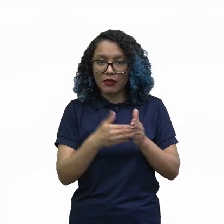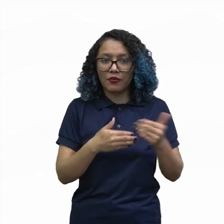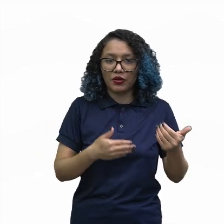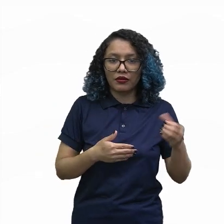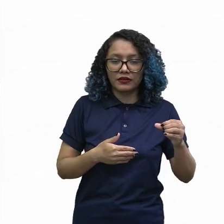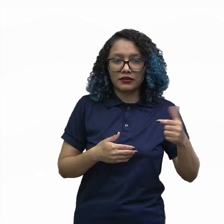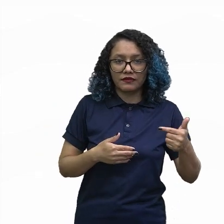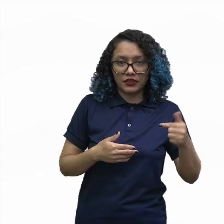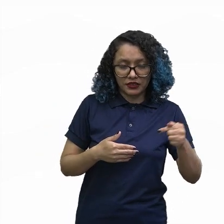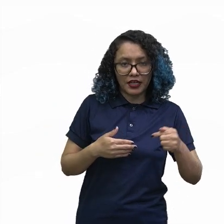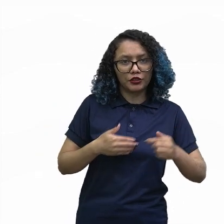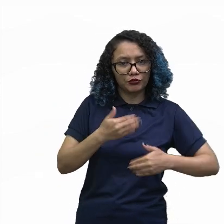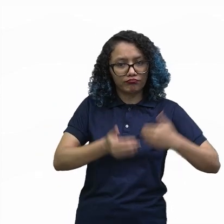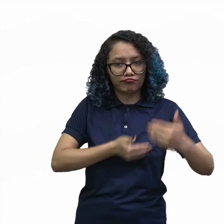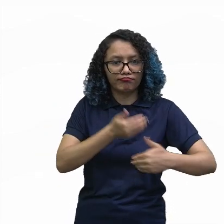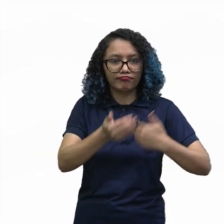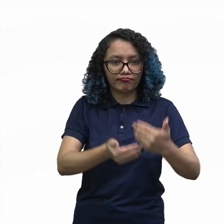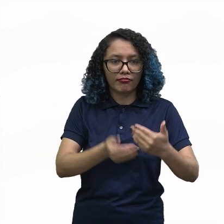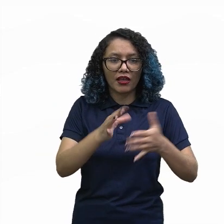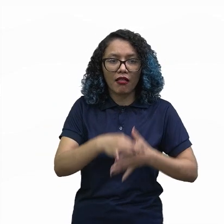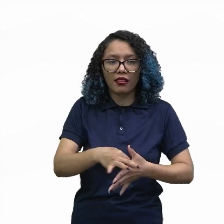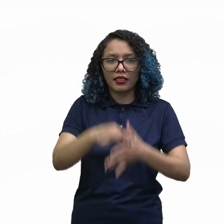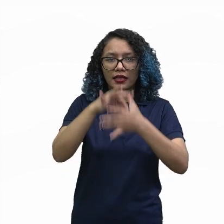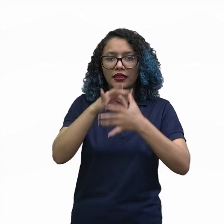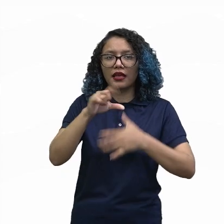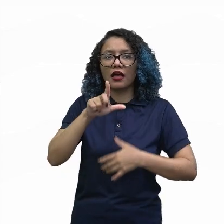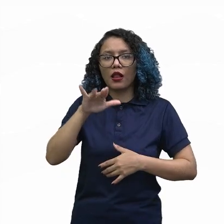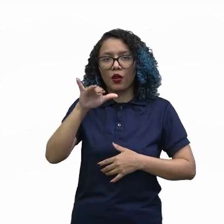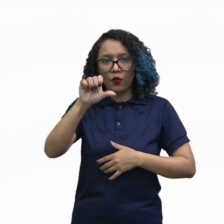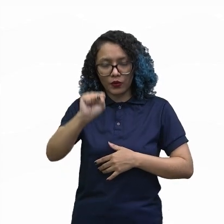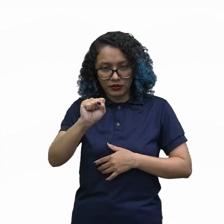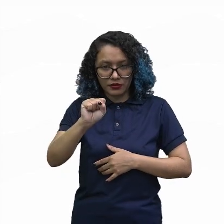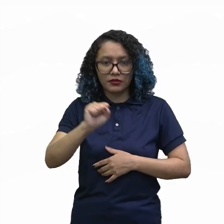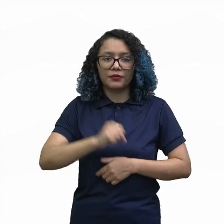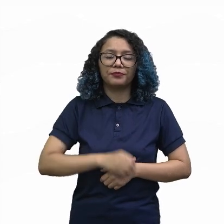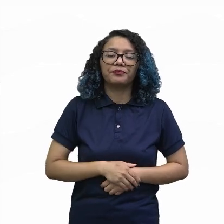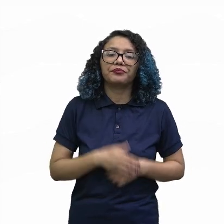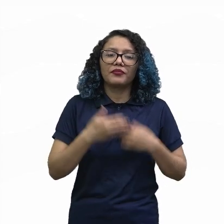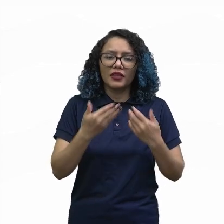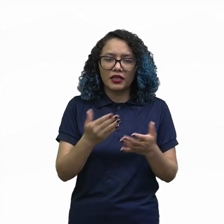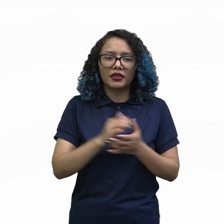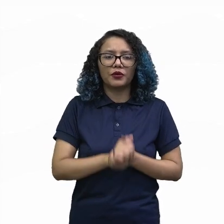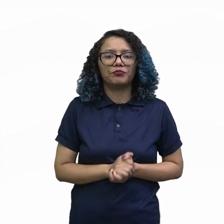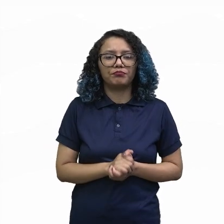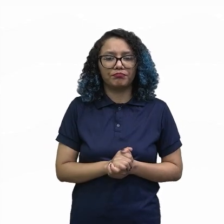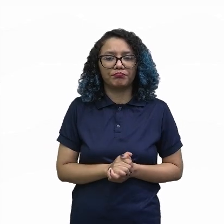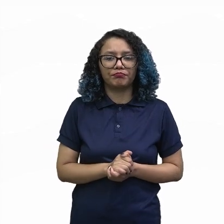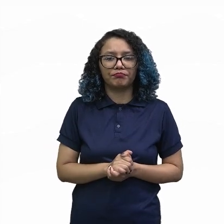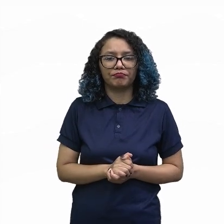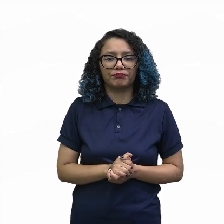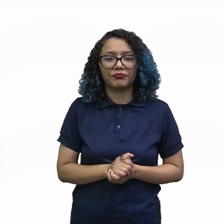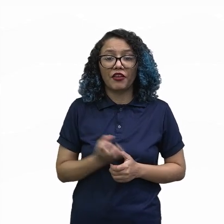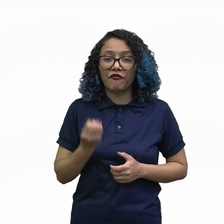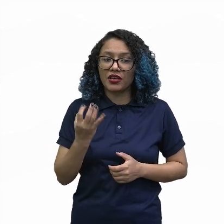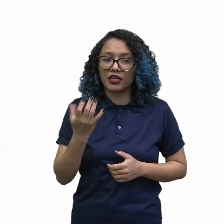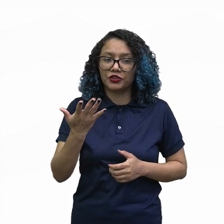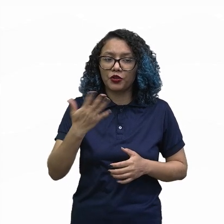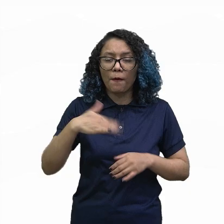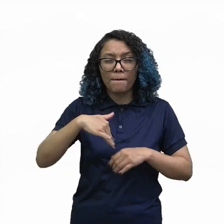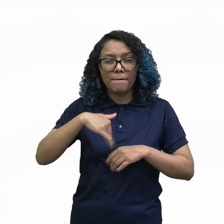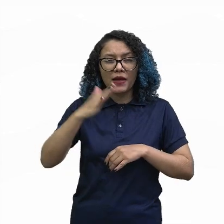1927, sob o comando de Luiz Carlos Prestes. Eles percorreram mais de 25